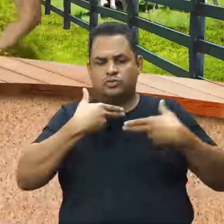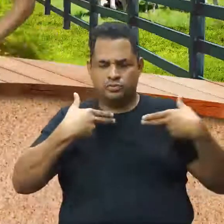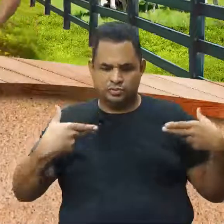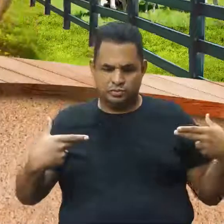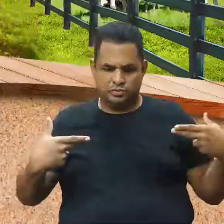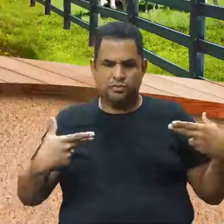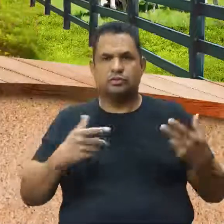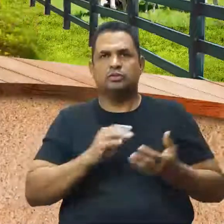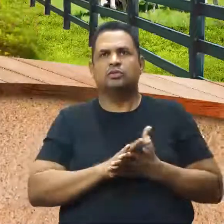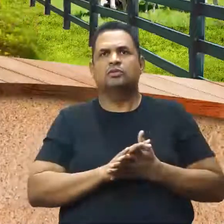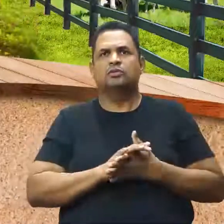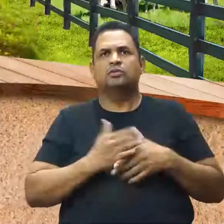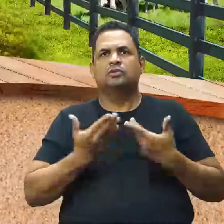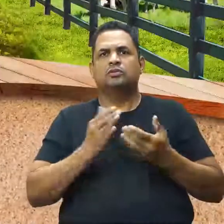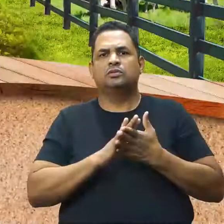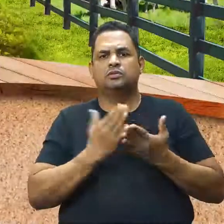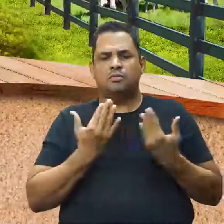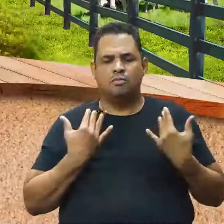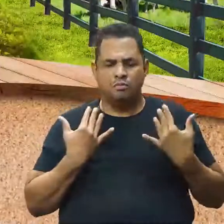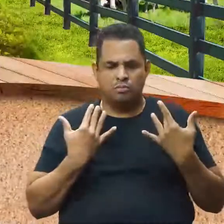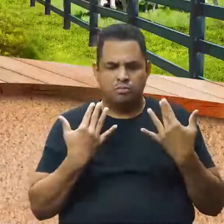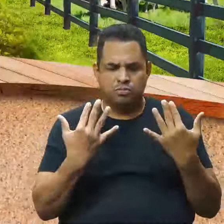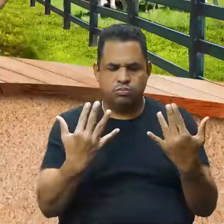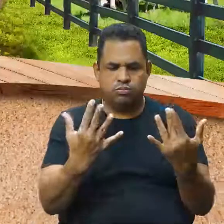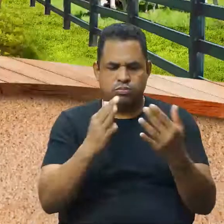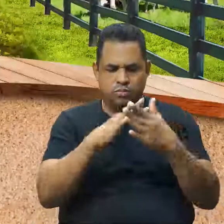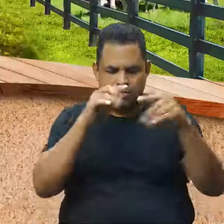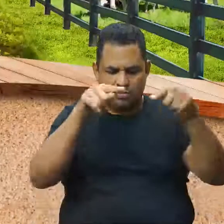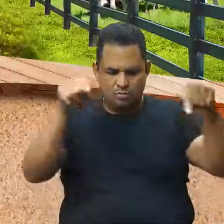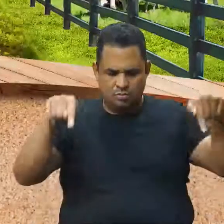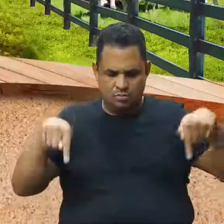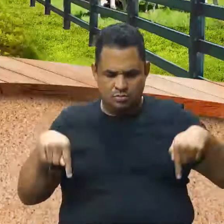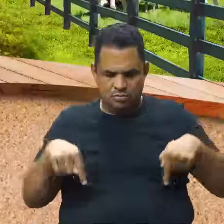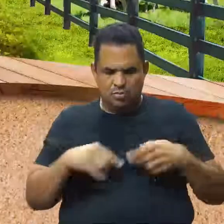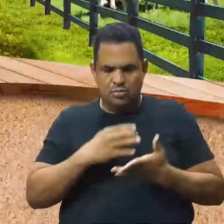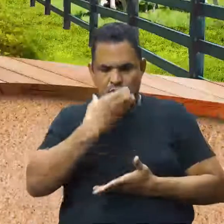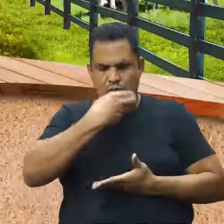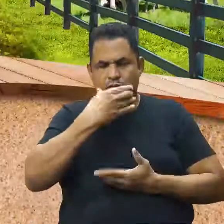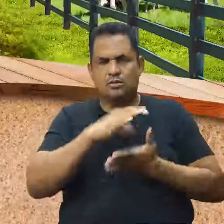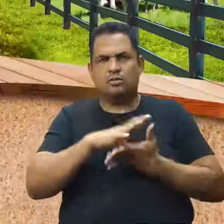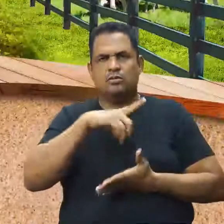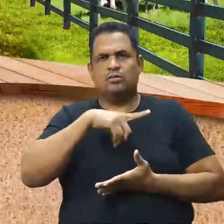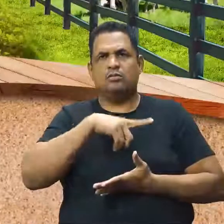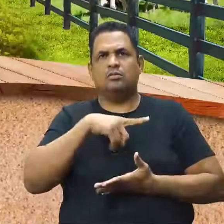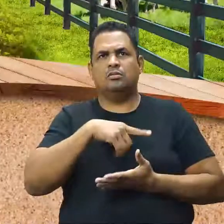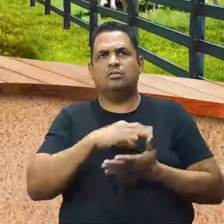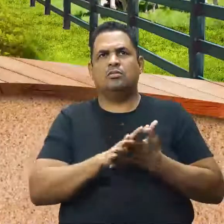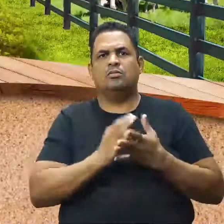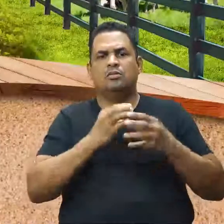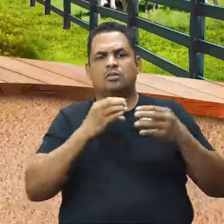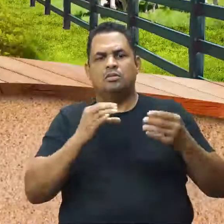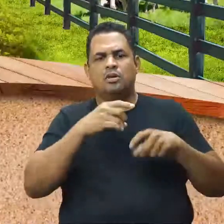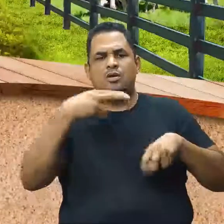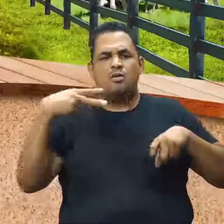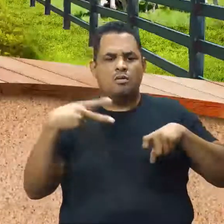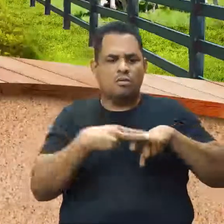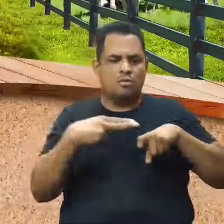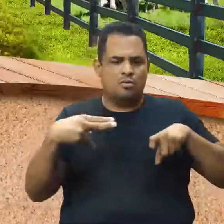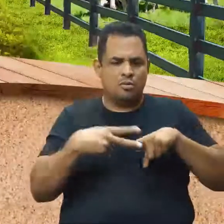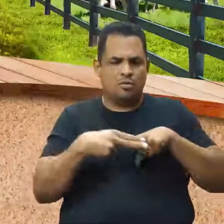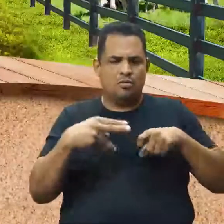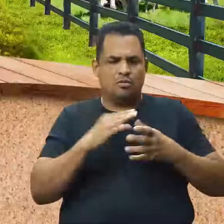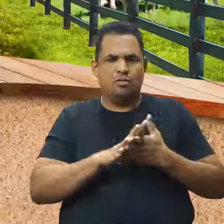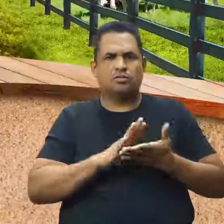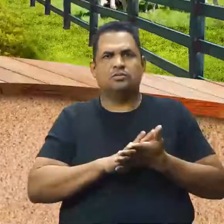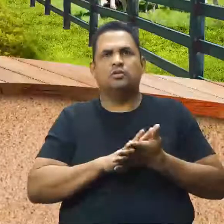Fruticultura, produção de pomar, né? Formação de pomar. Que aí você tem lá cacau, cupuaçu,